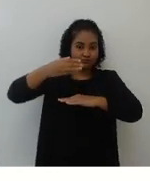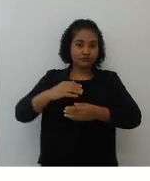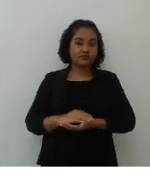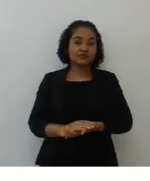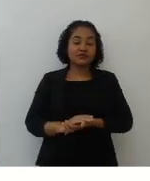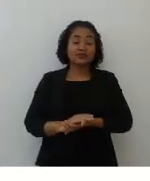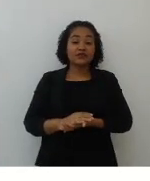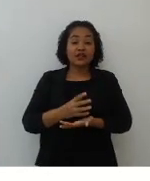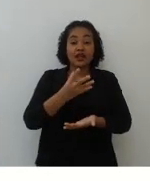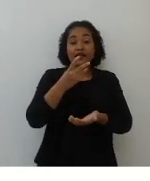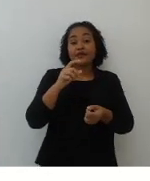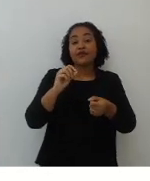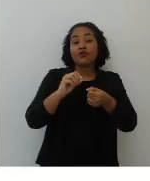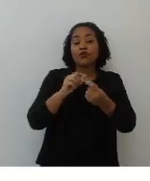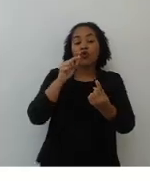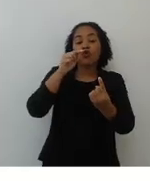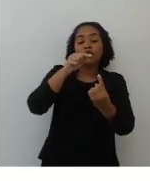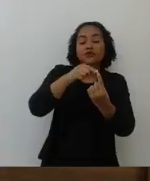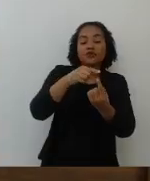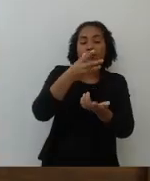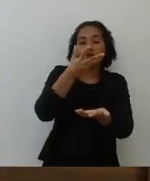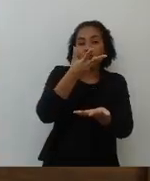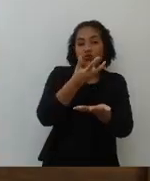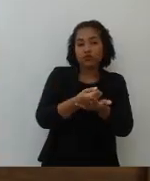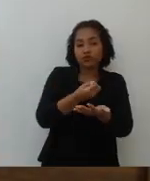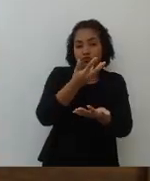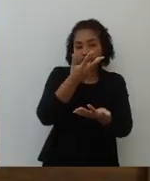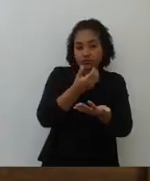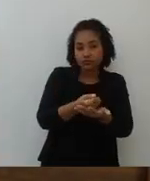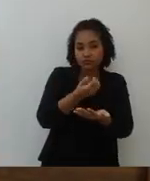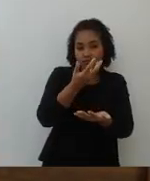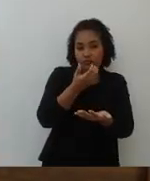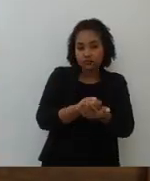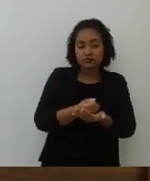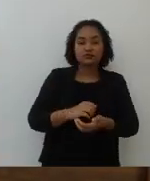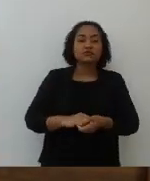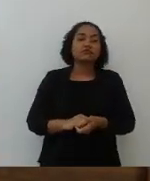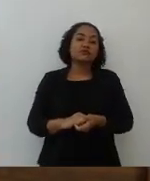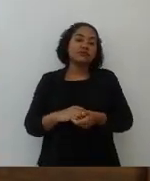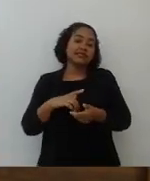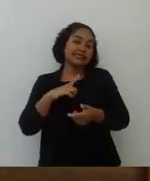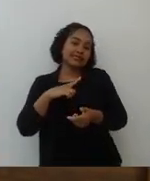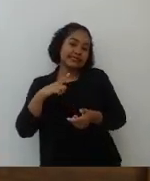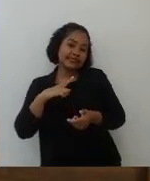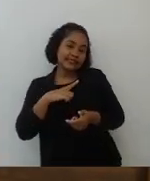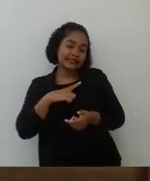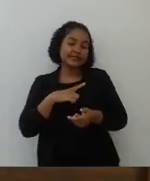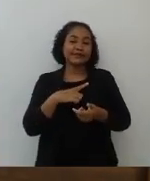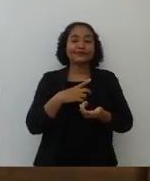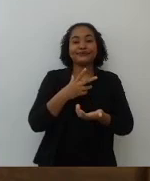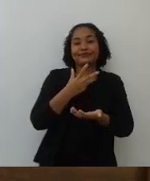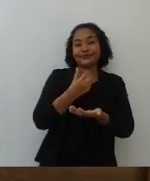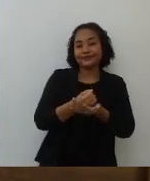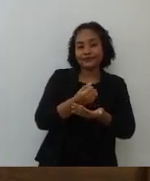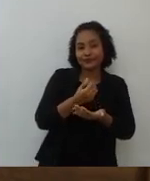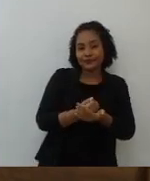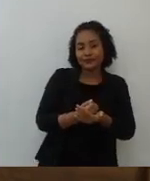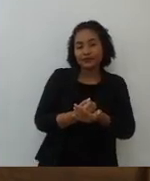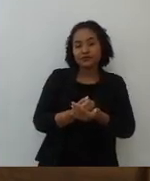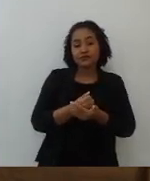de armazenamento. Vem para cá para mim. Tem função de armazenamento, função de secreção, né,